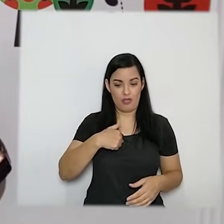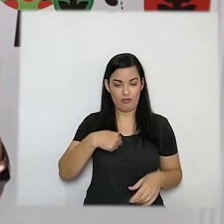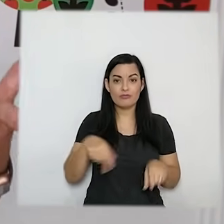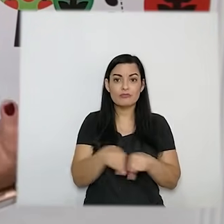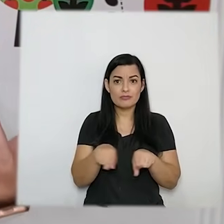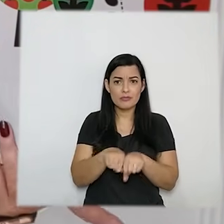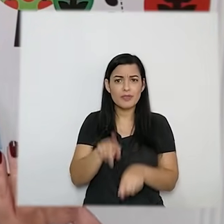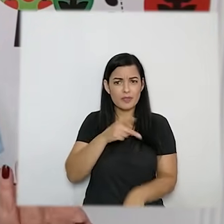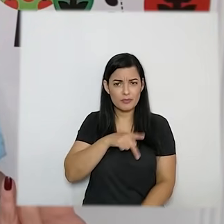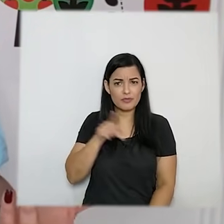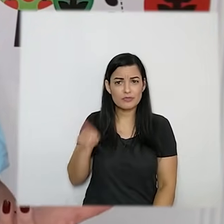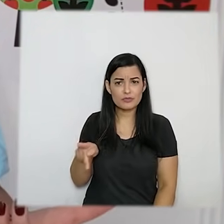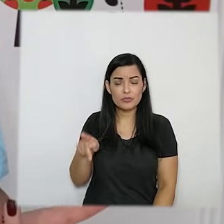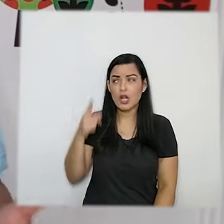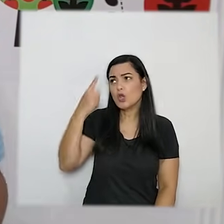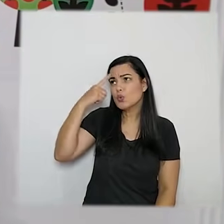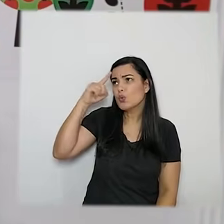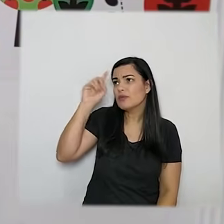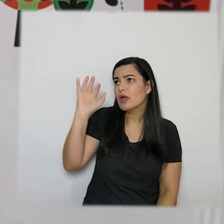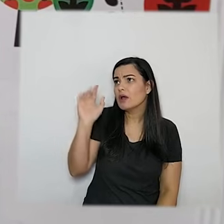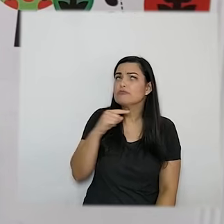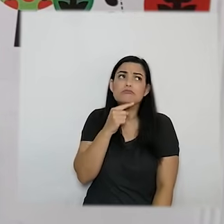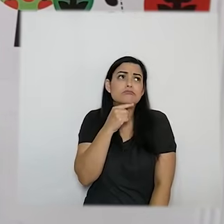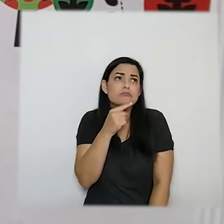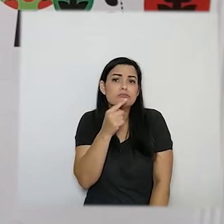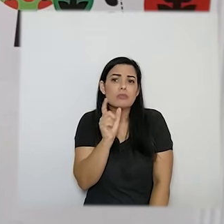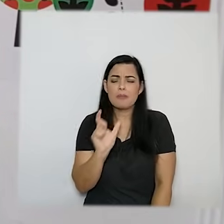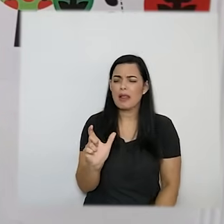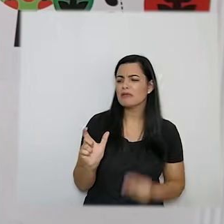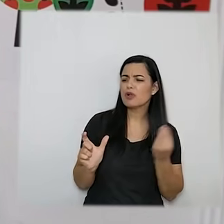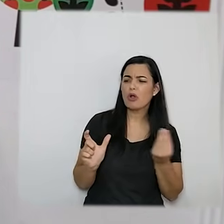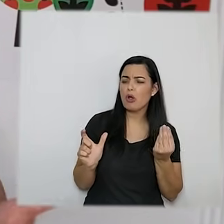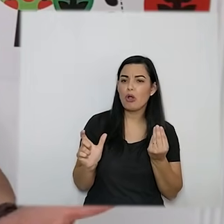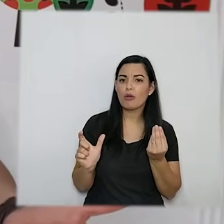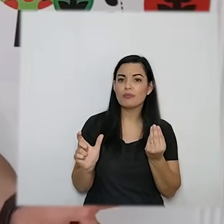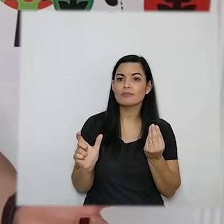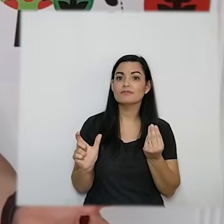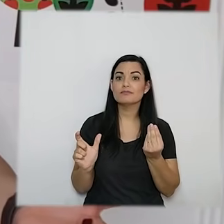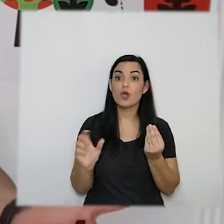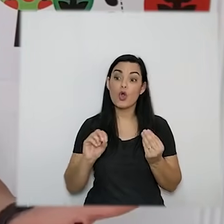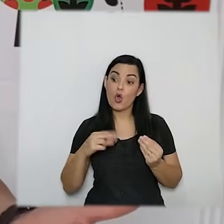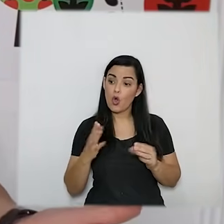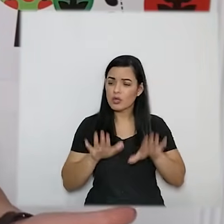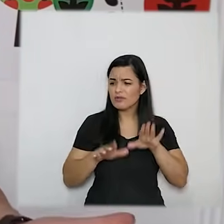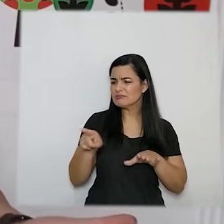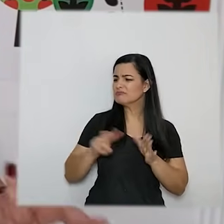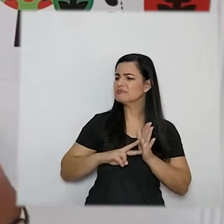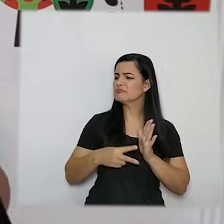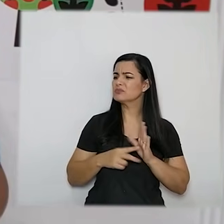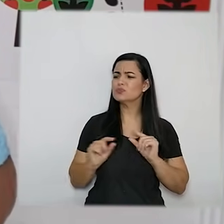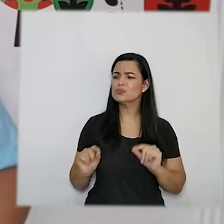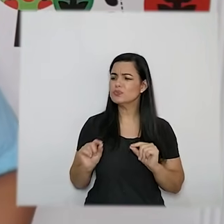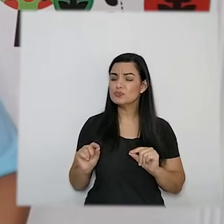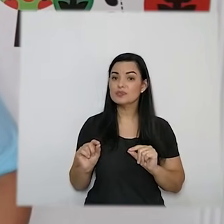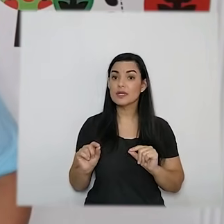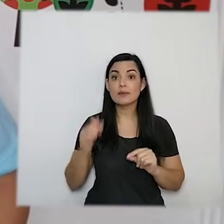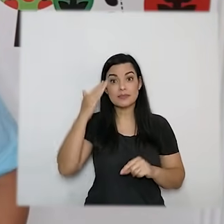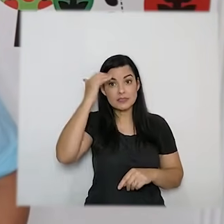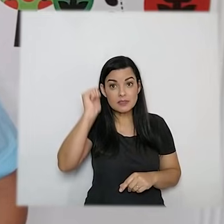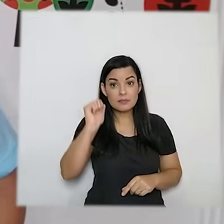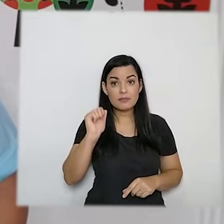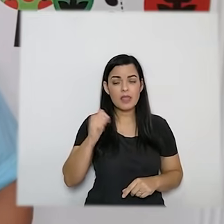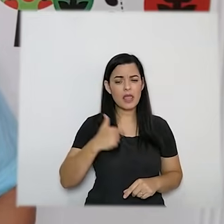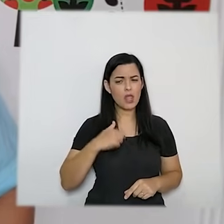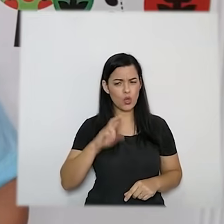dúvidas sobre como escreve uma palavra ou sobre o significado, para que a gente possa saber se eu estou usando a